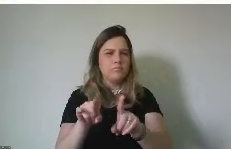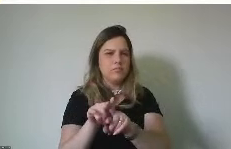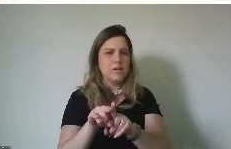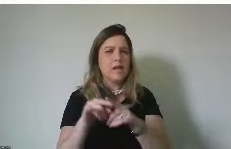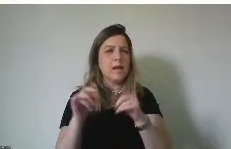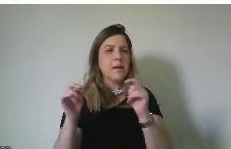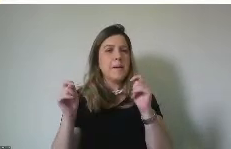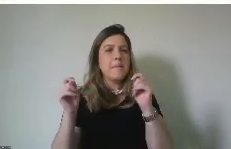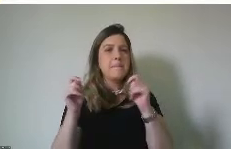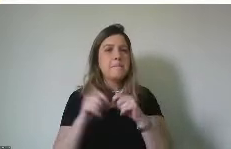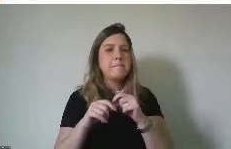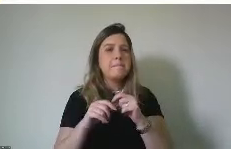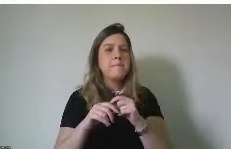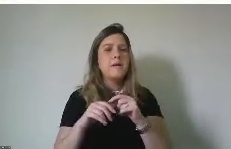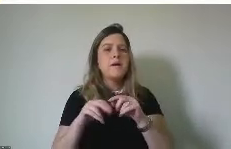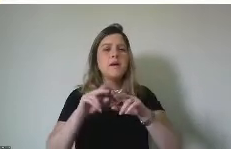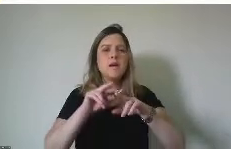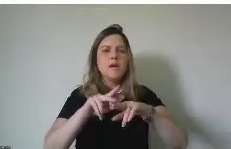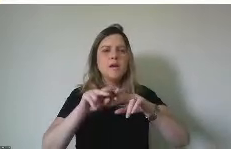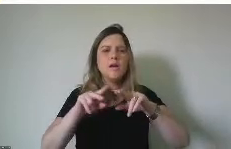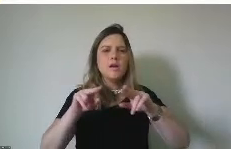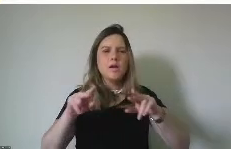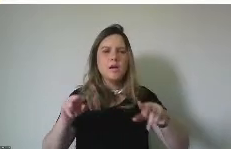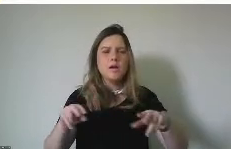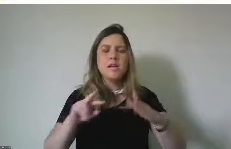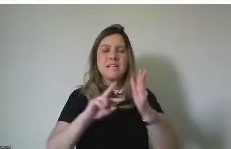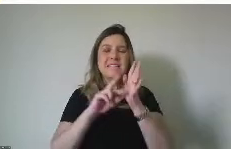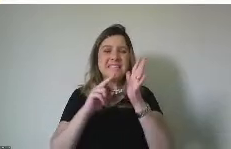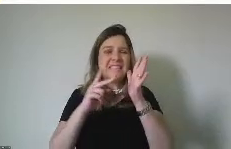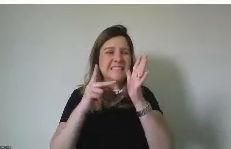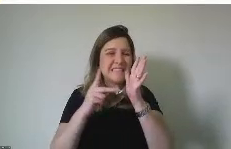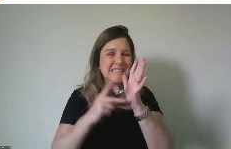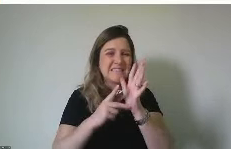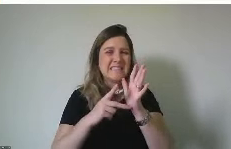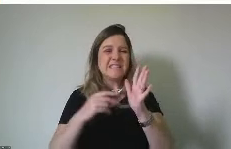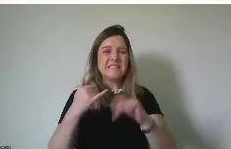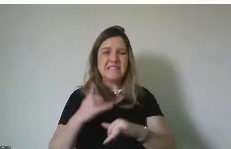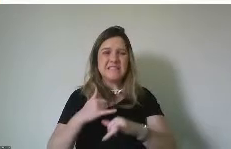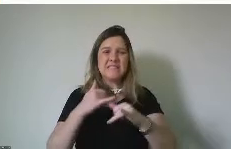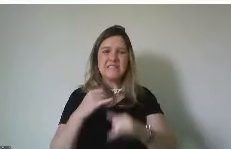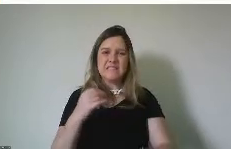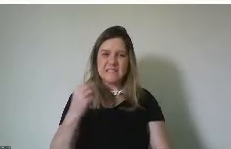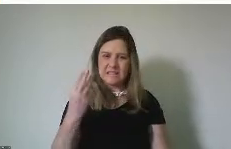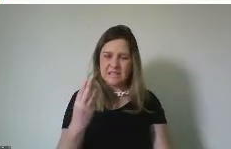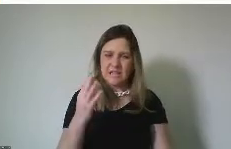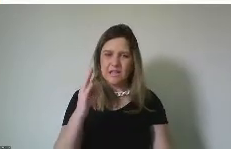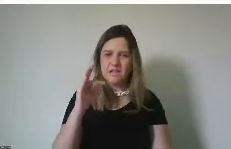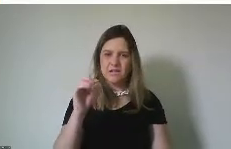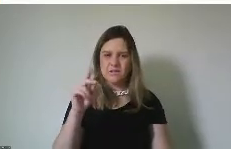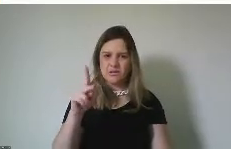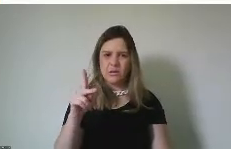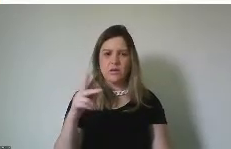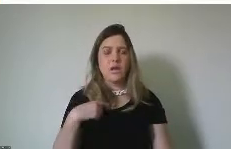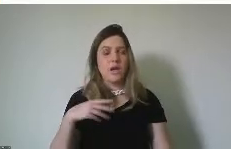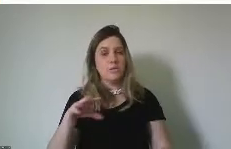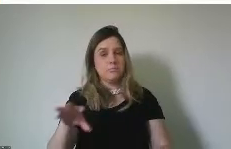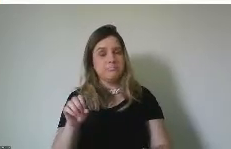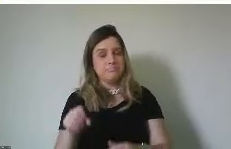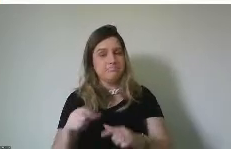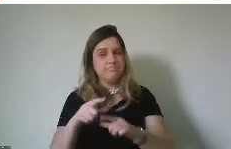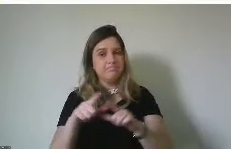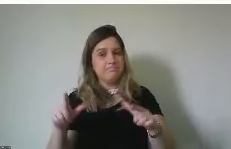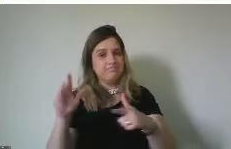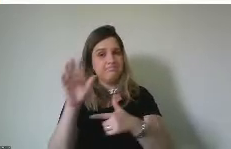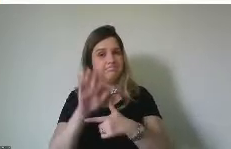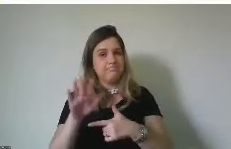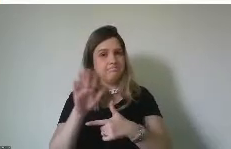serão necessários significativos investimentos em transmissão nós pegamos dos emojis feitos e fizemos um